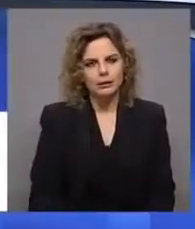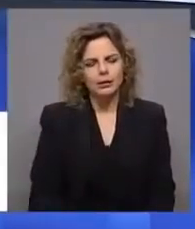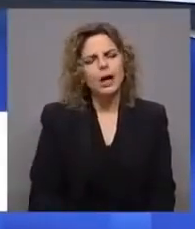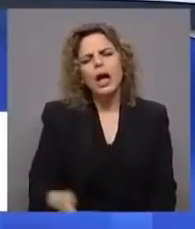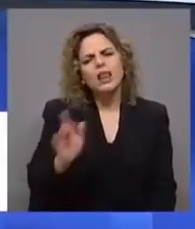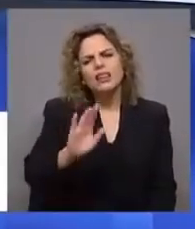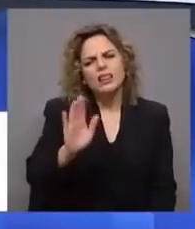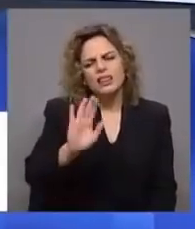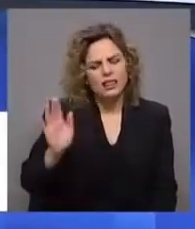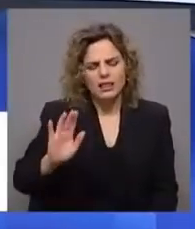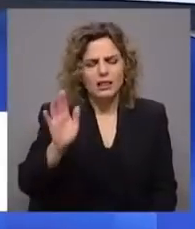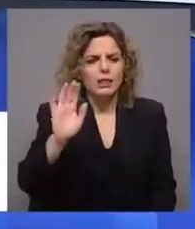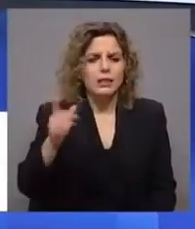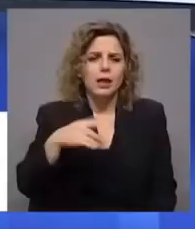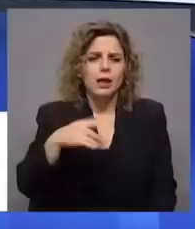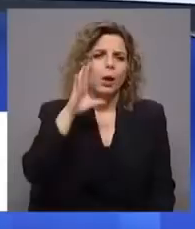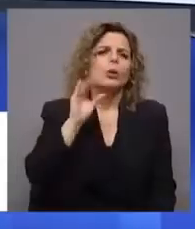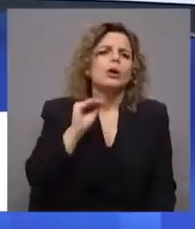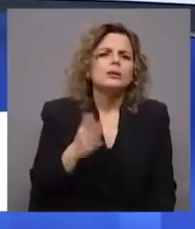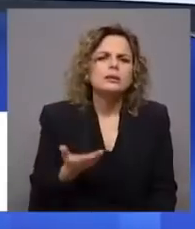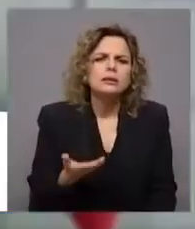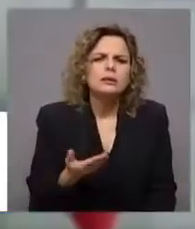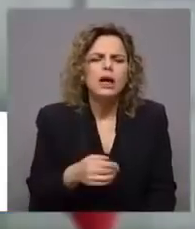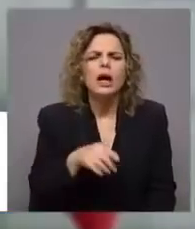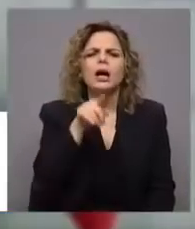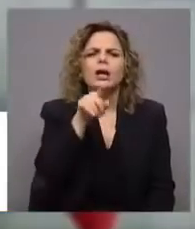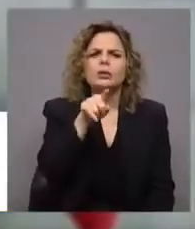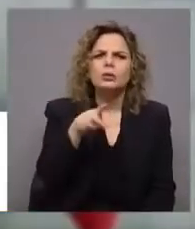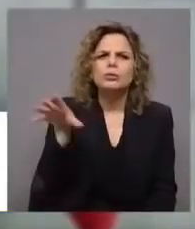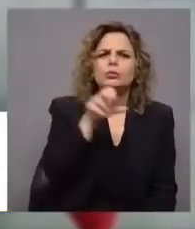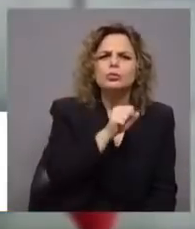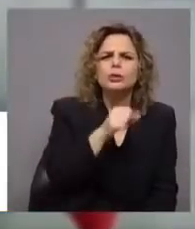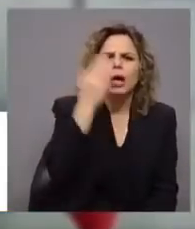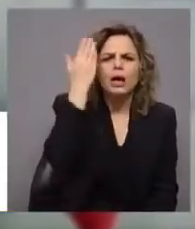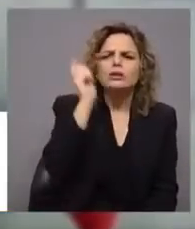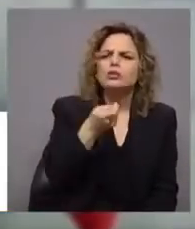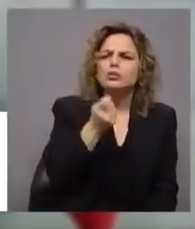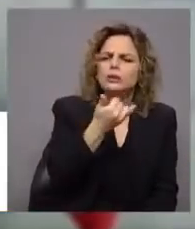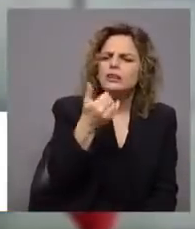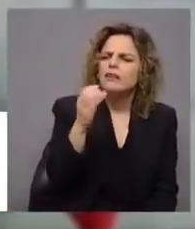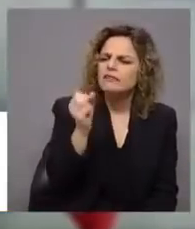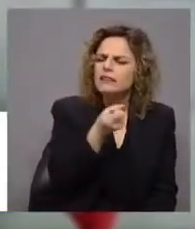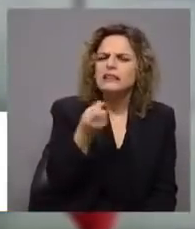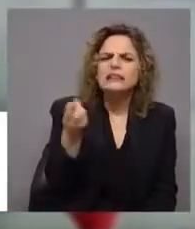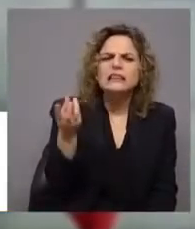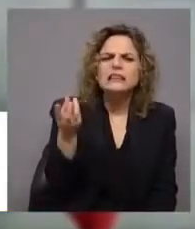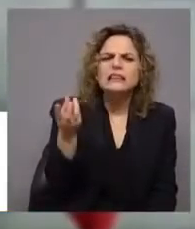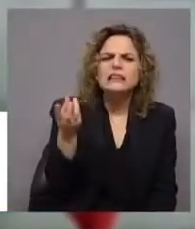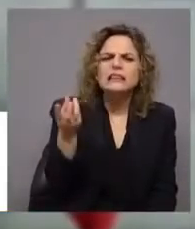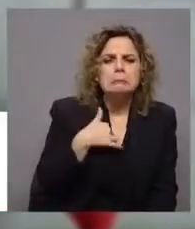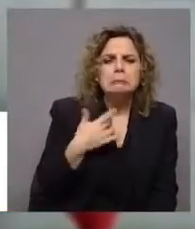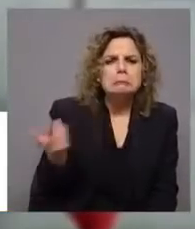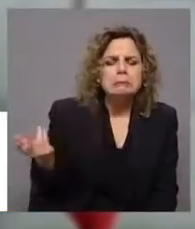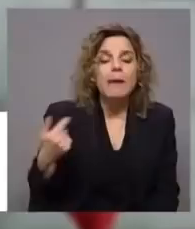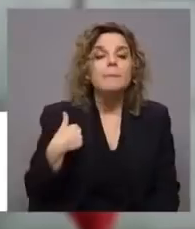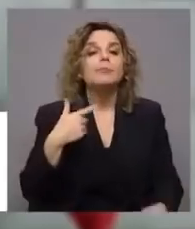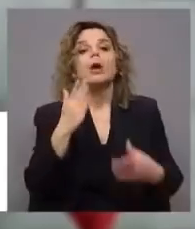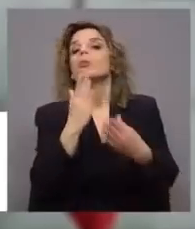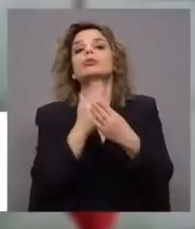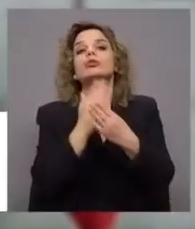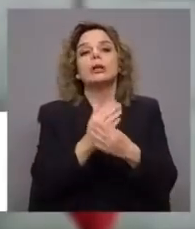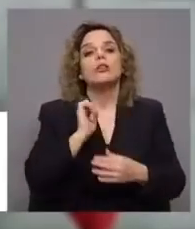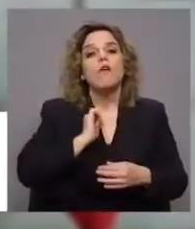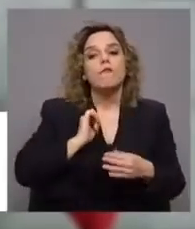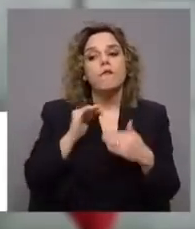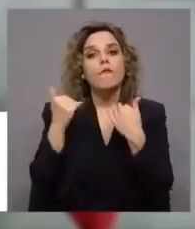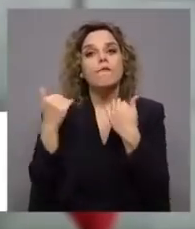Primeiro que não tem, eu não sei, Pedro, de onde você tirou 20 juízes. Eu fui julgado, todos os meus processos fora de